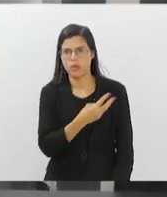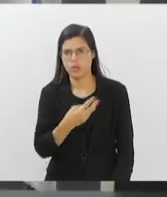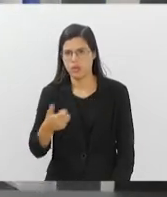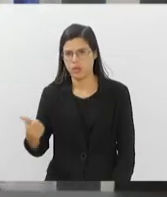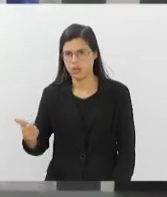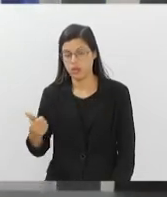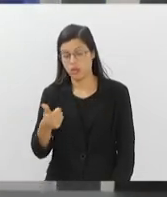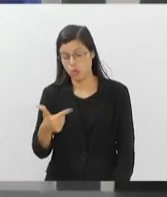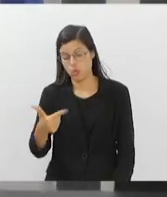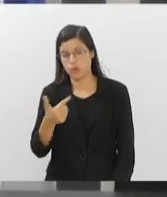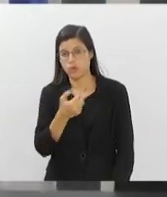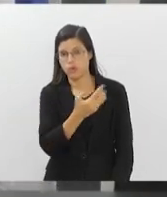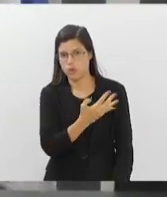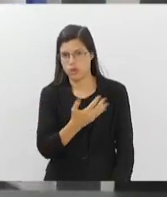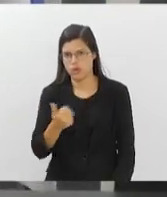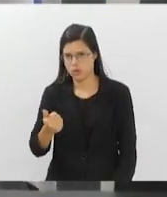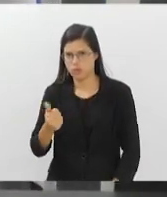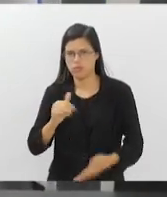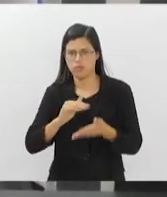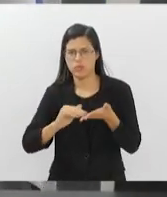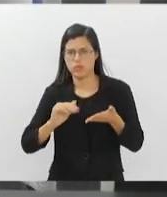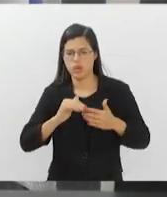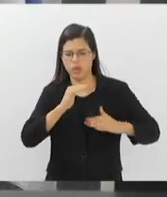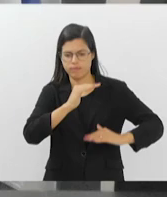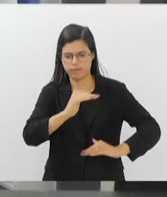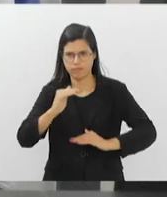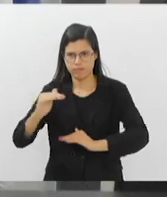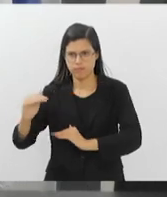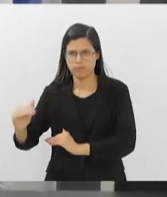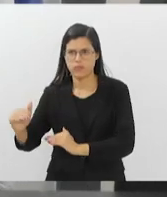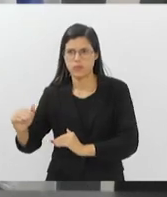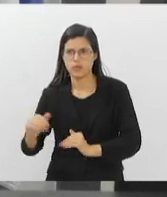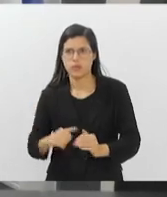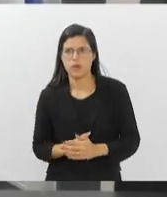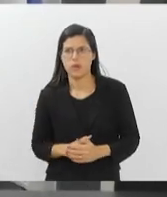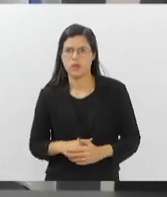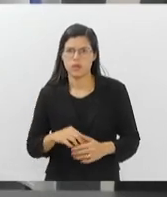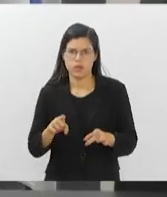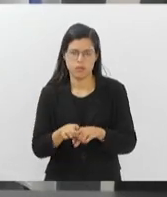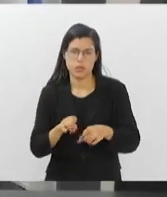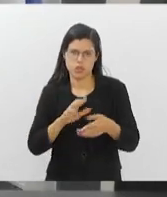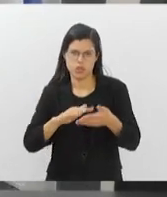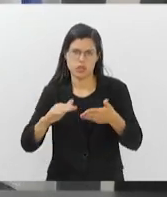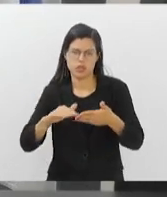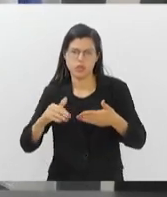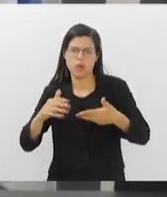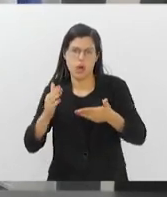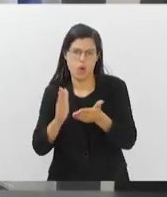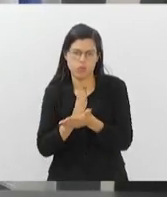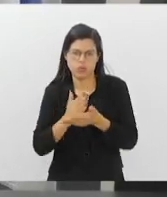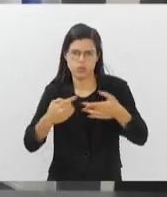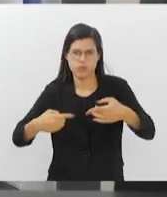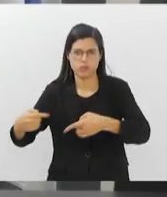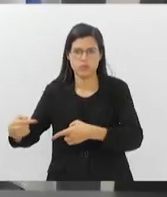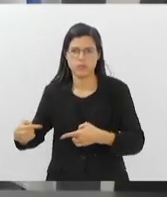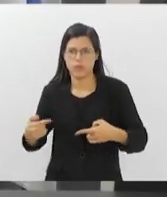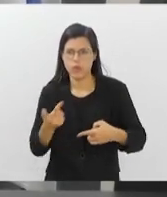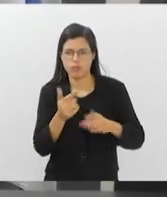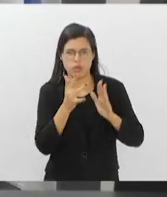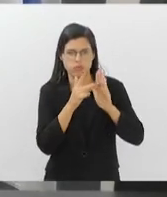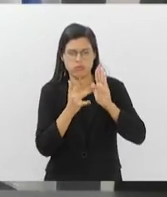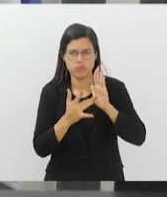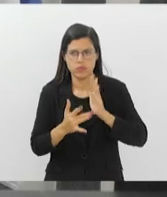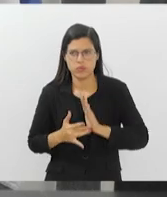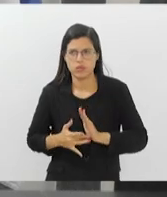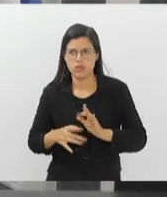41 retirados dos blocos, além daqueles que foram retirados durante as discussões. Não havendo mais itens, nem quem